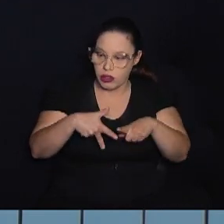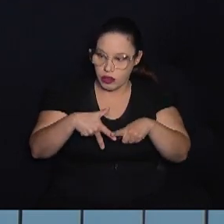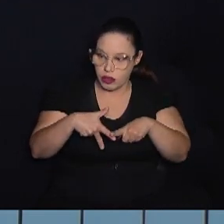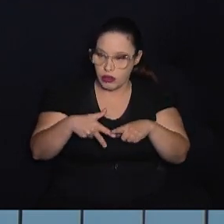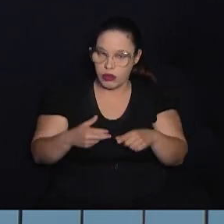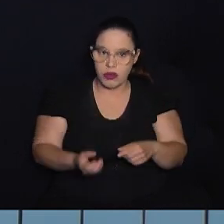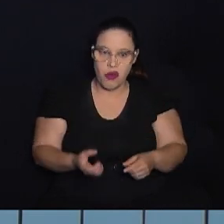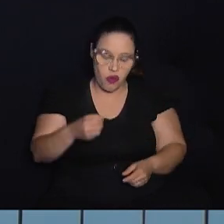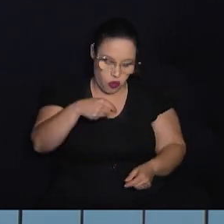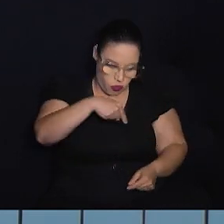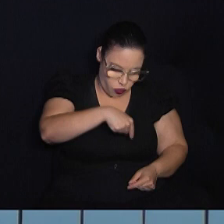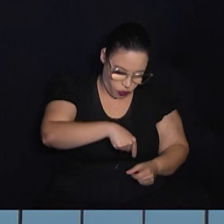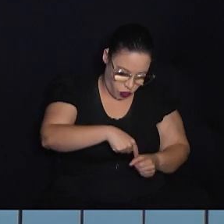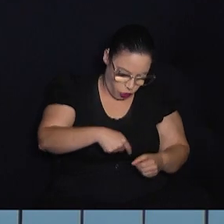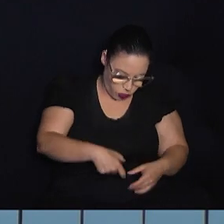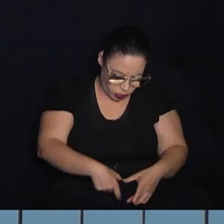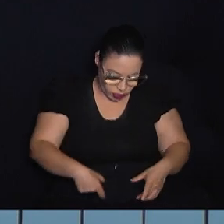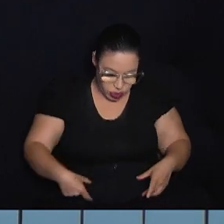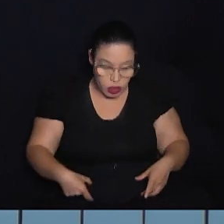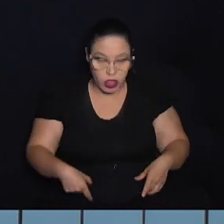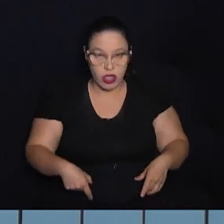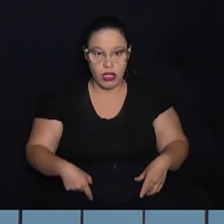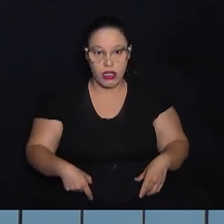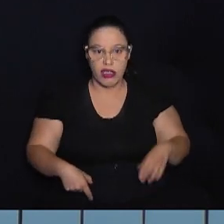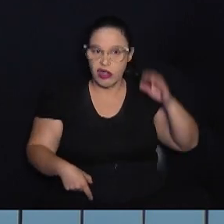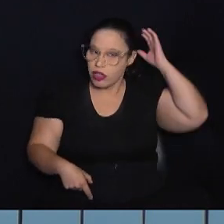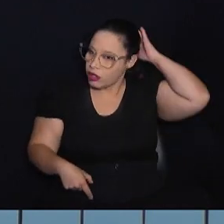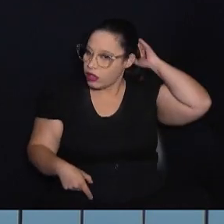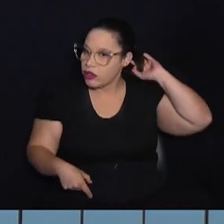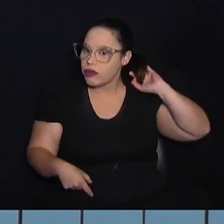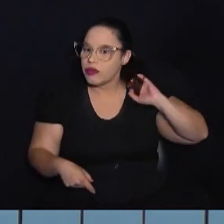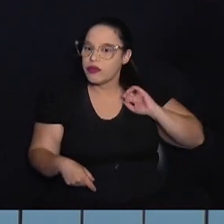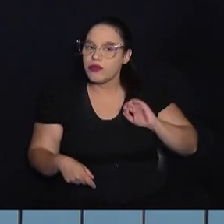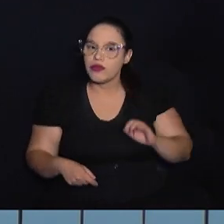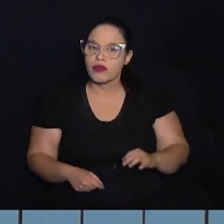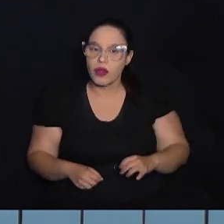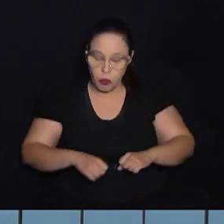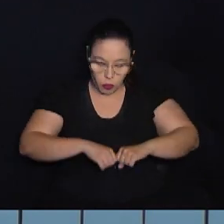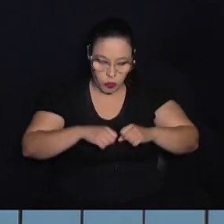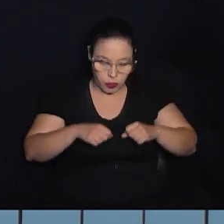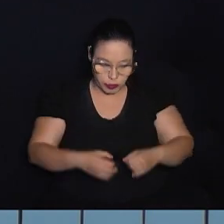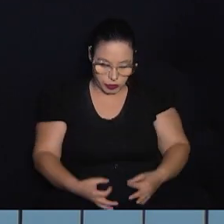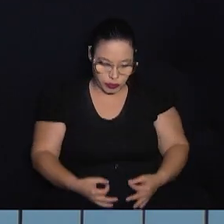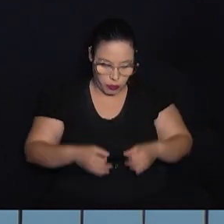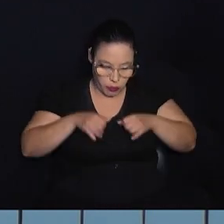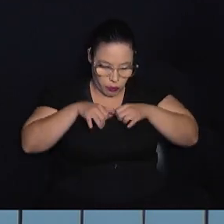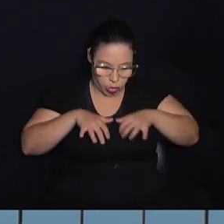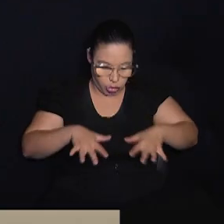mesmo ponto ou já volta de uma forma que já se espalha, né?